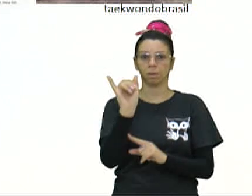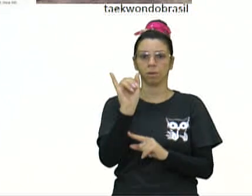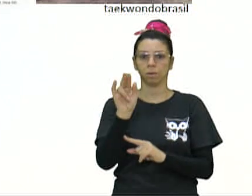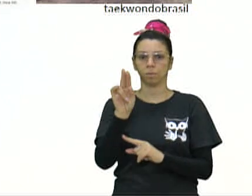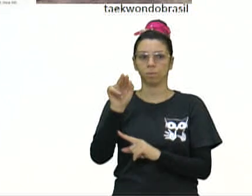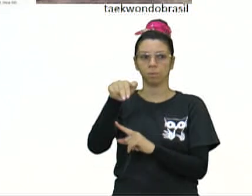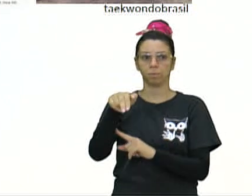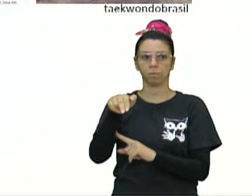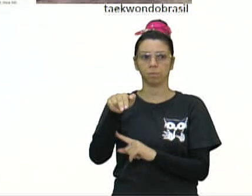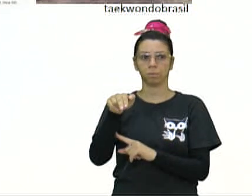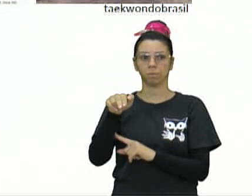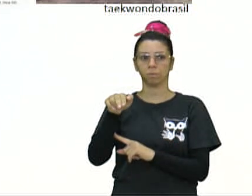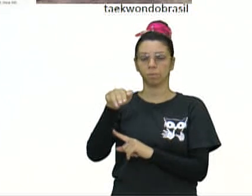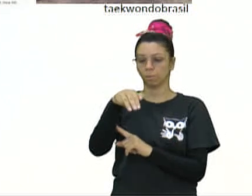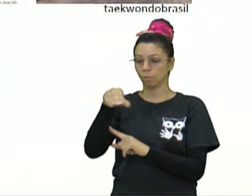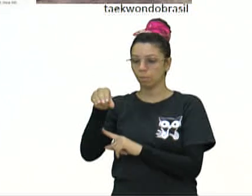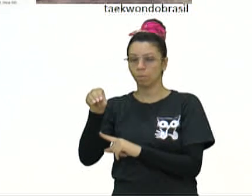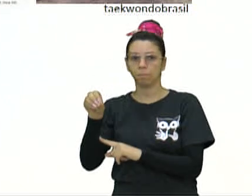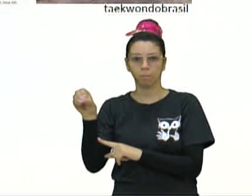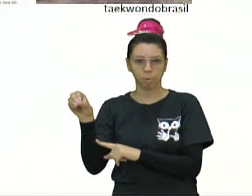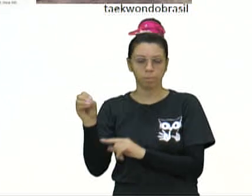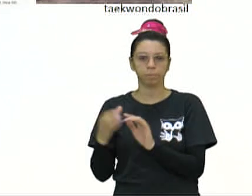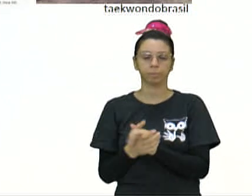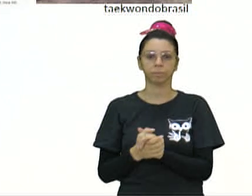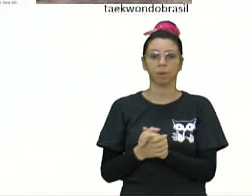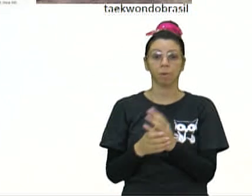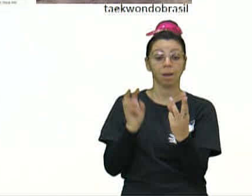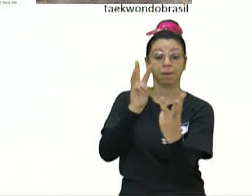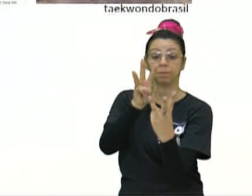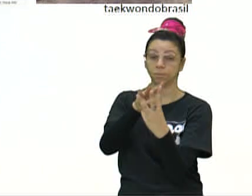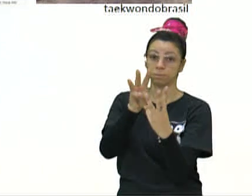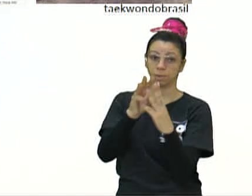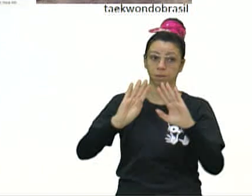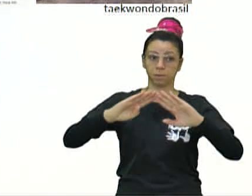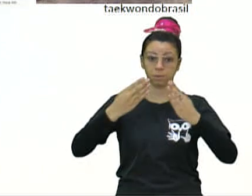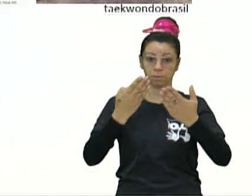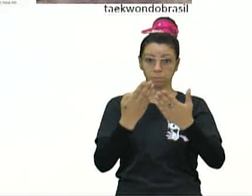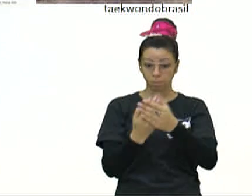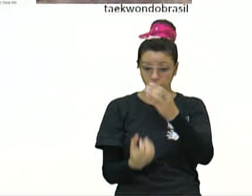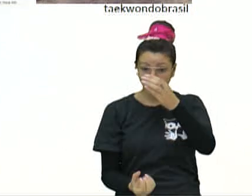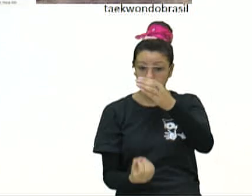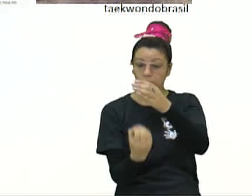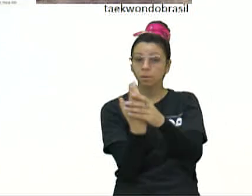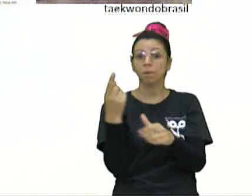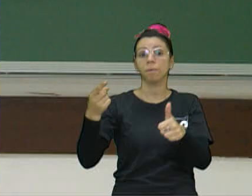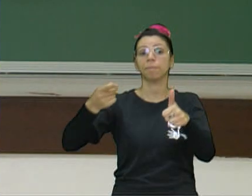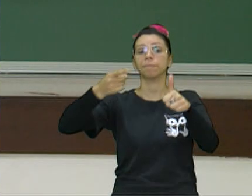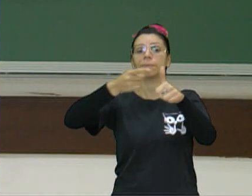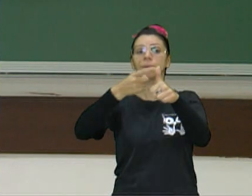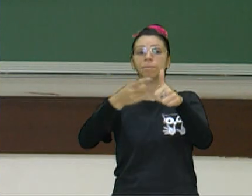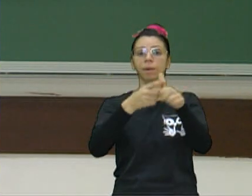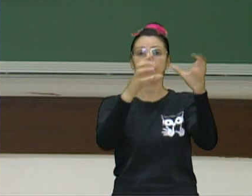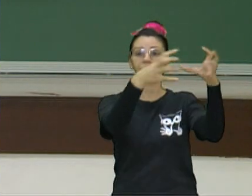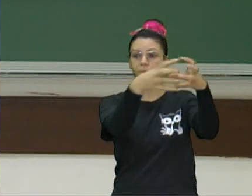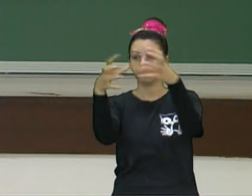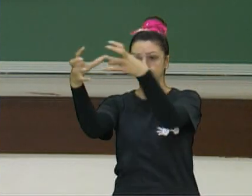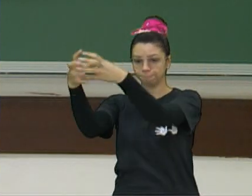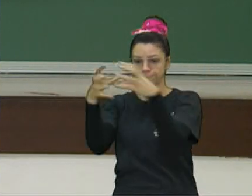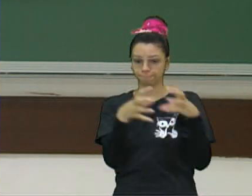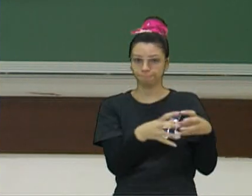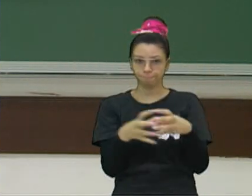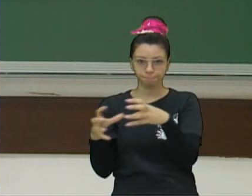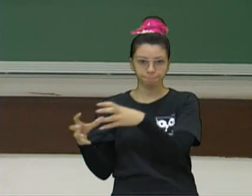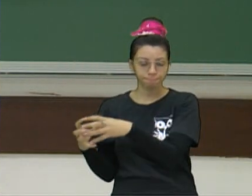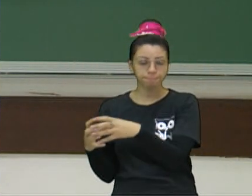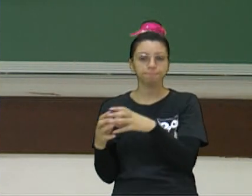do Taekwondo moderno que conhecemos. Então aqui nessas imagens são imagens da primeira formação dessas escolas.